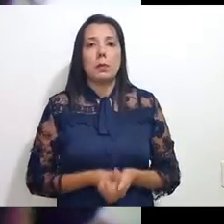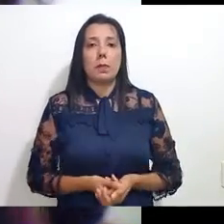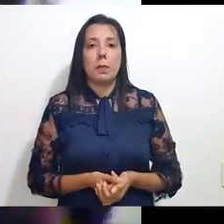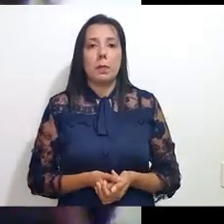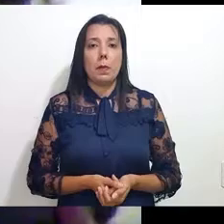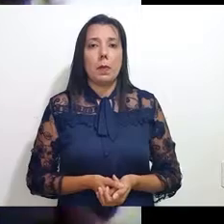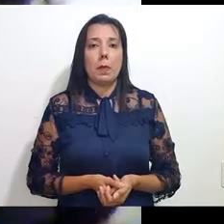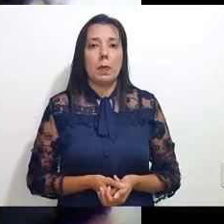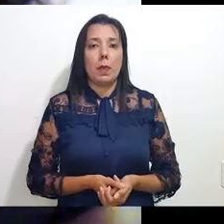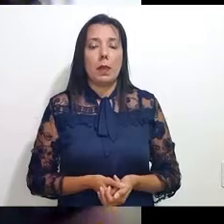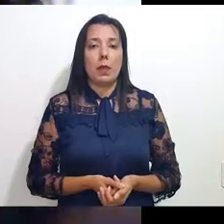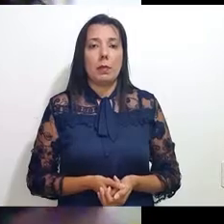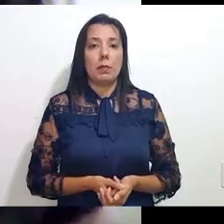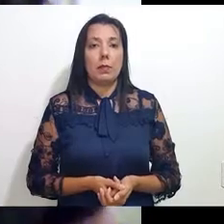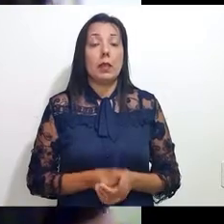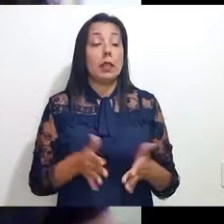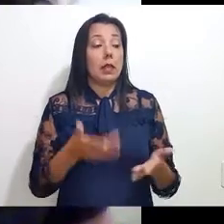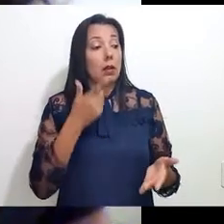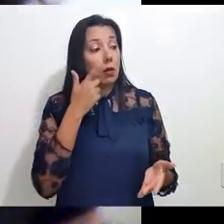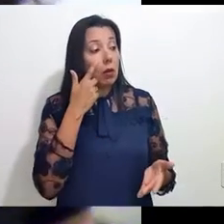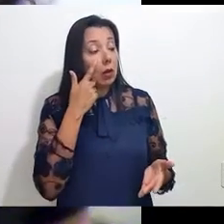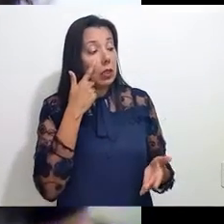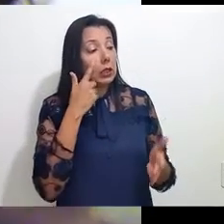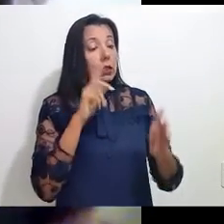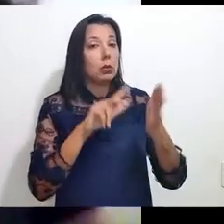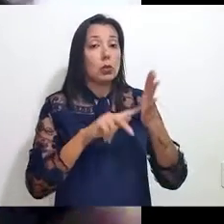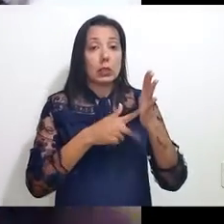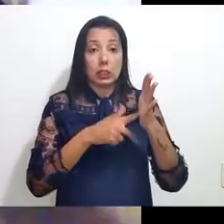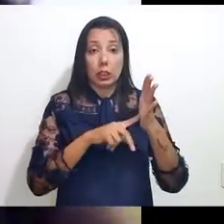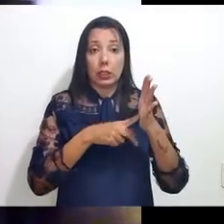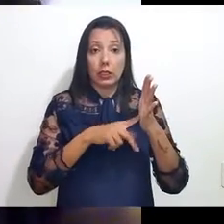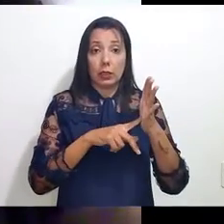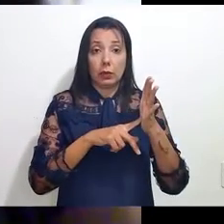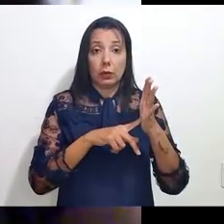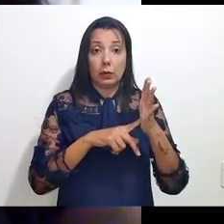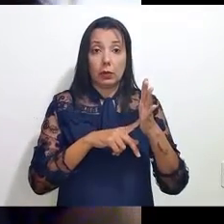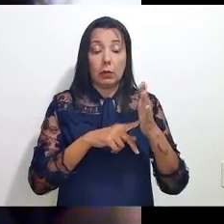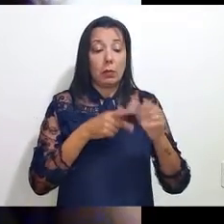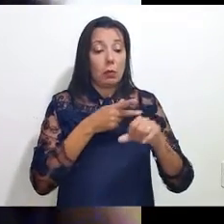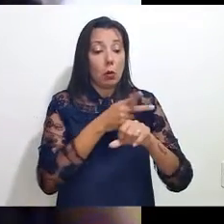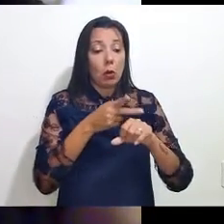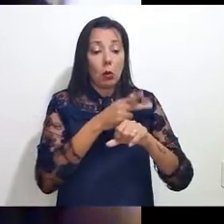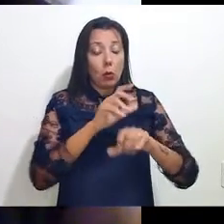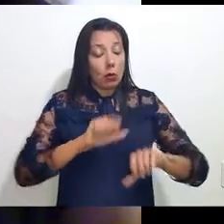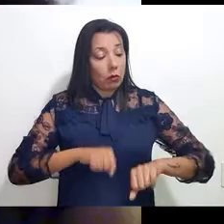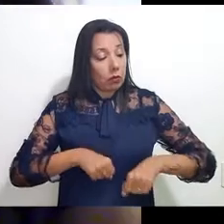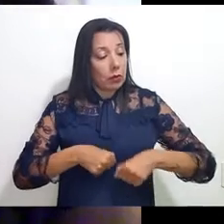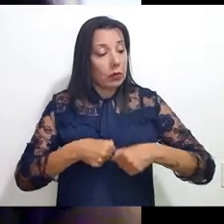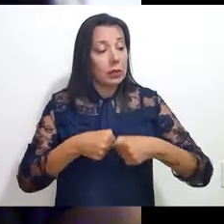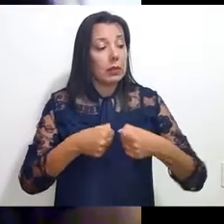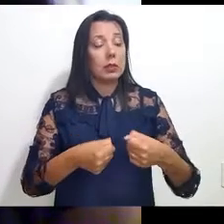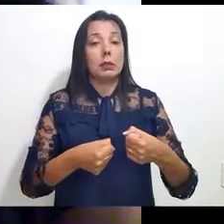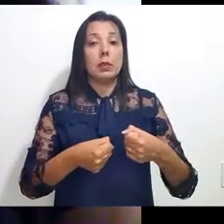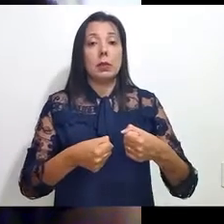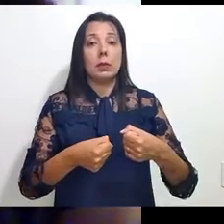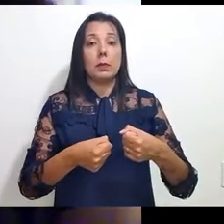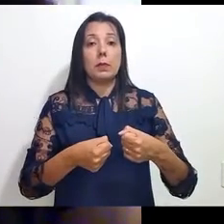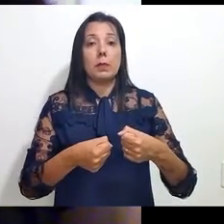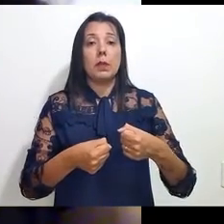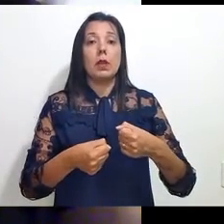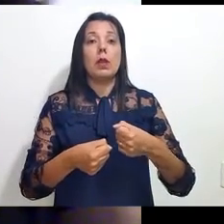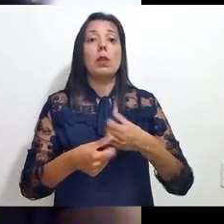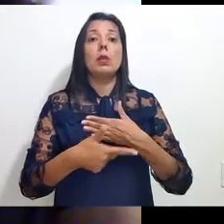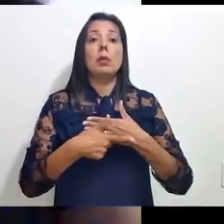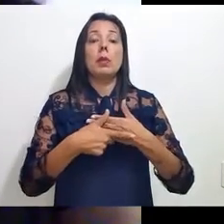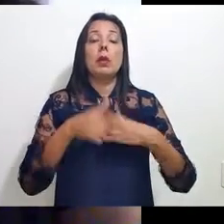os estudantes, eles vão para a escola levando toda uma experiência de vida, né? Tudo que gira em torno da vida do